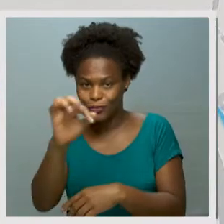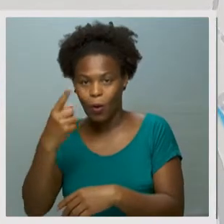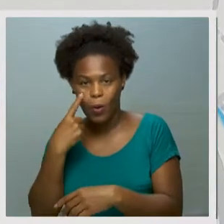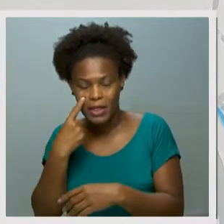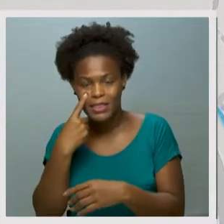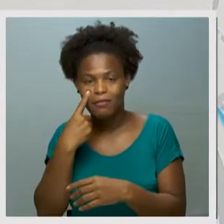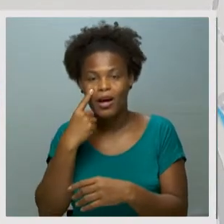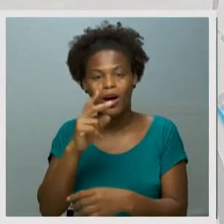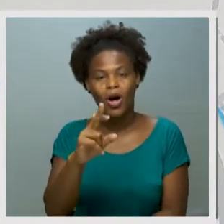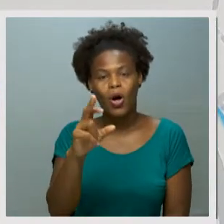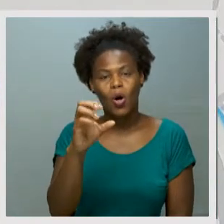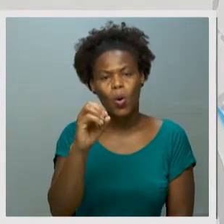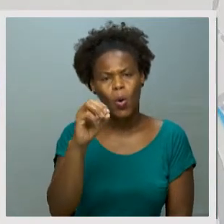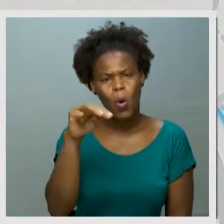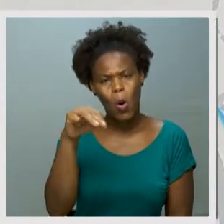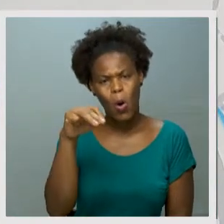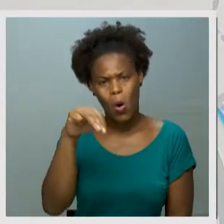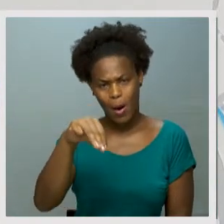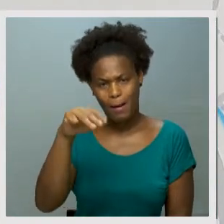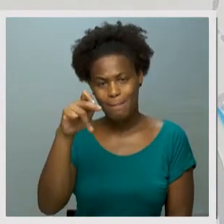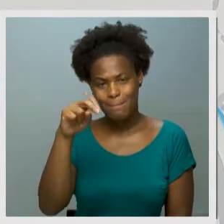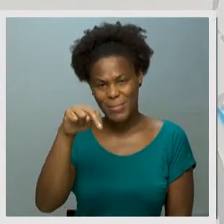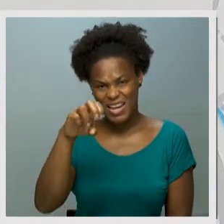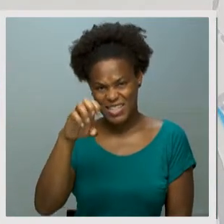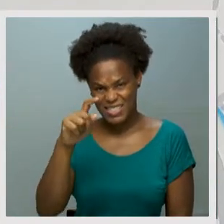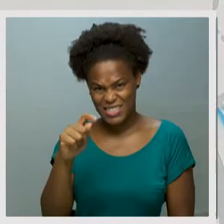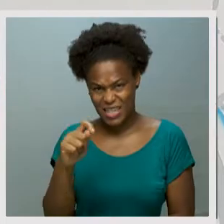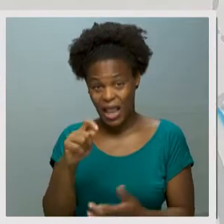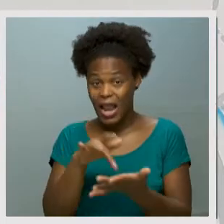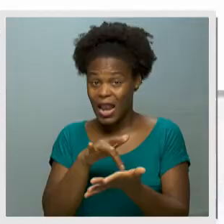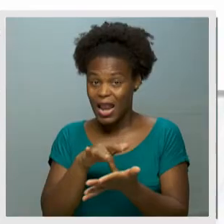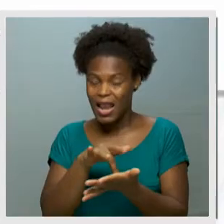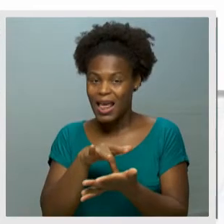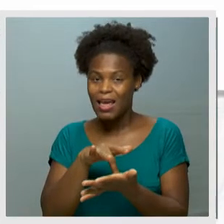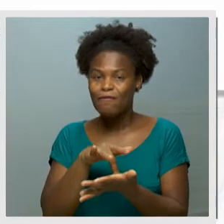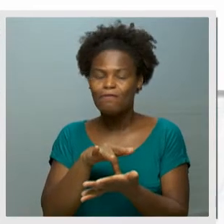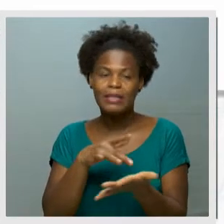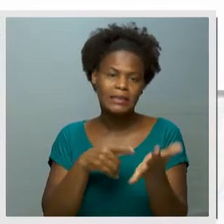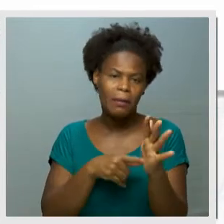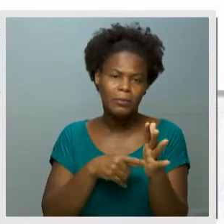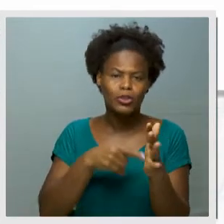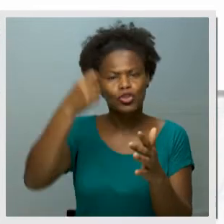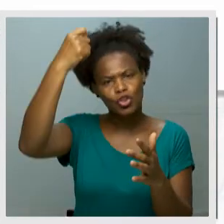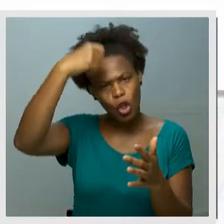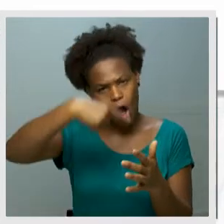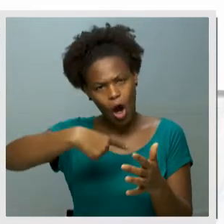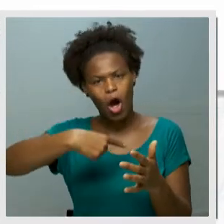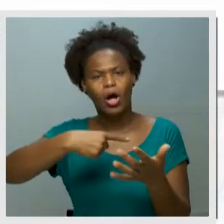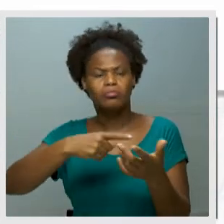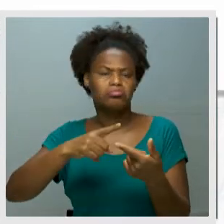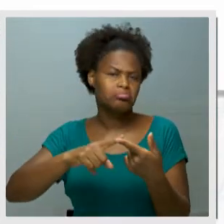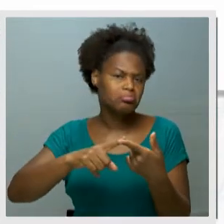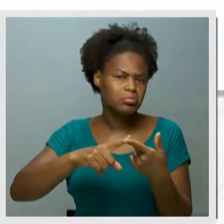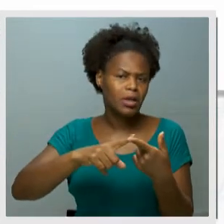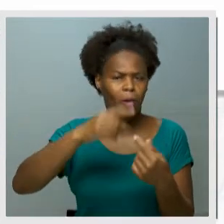certo? Já ouviram falar de romances, muitas vezes, que a palavra romance é utilizada para designar uma história com